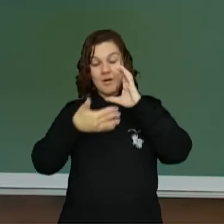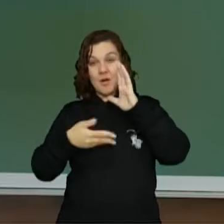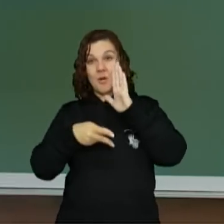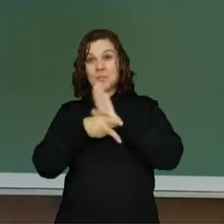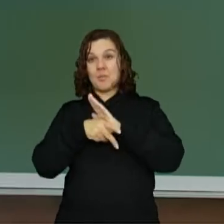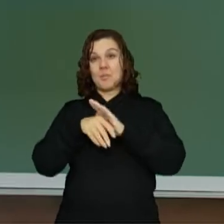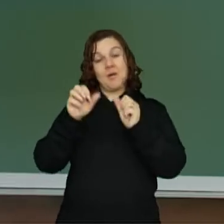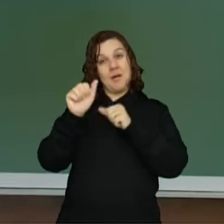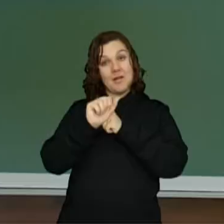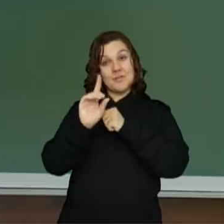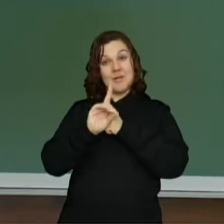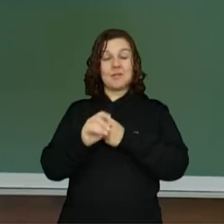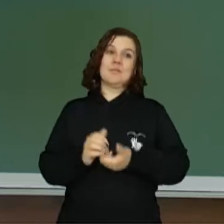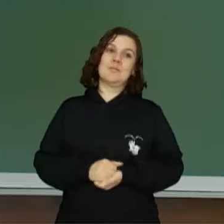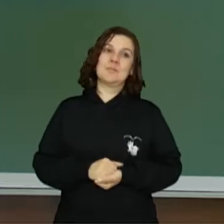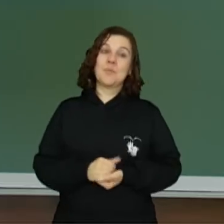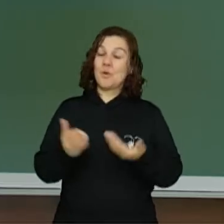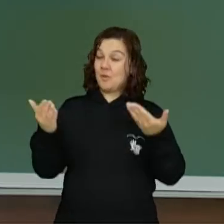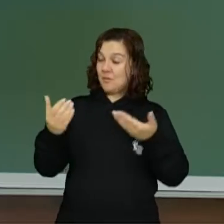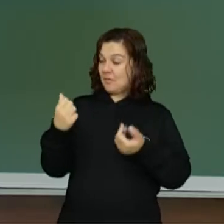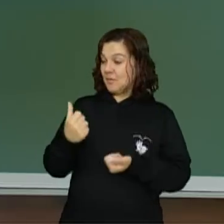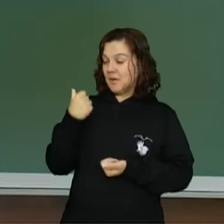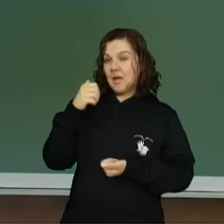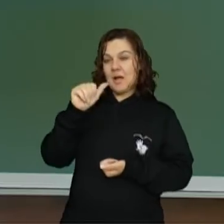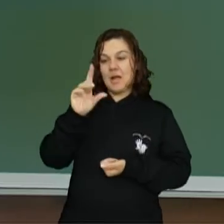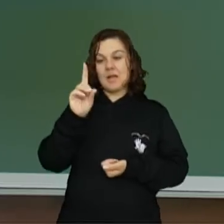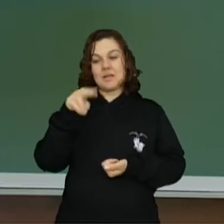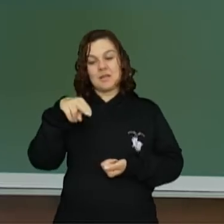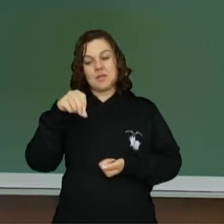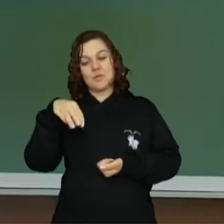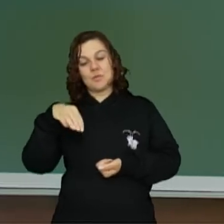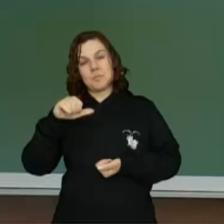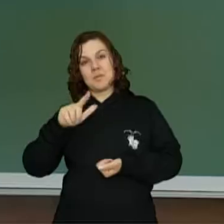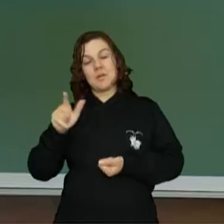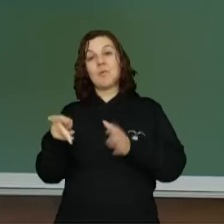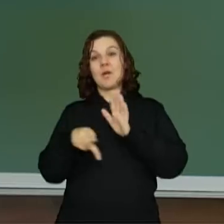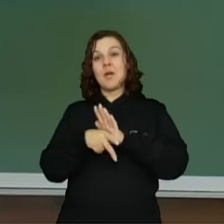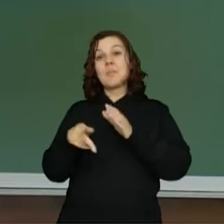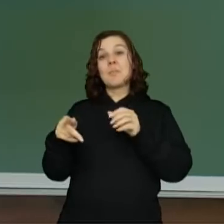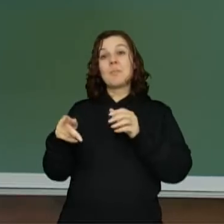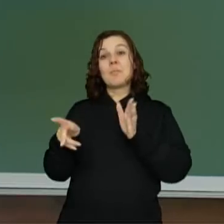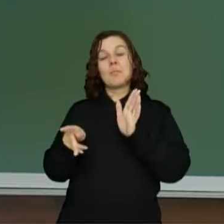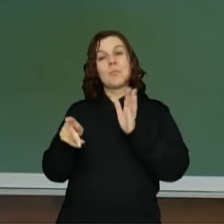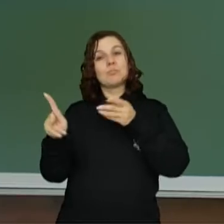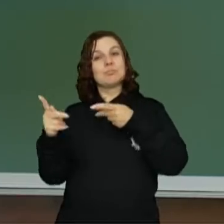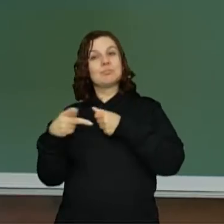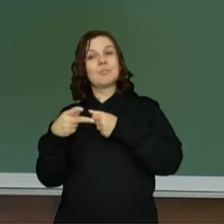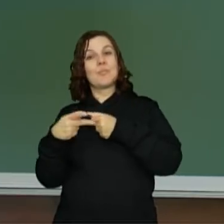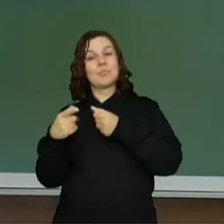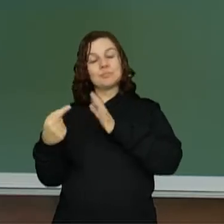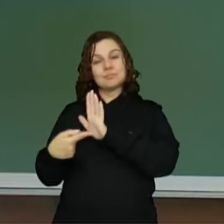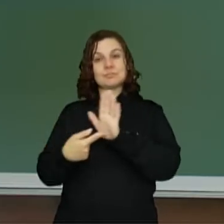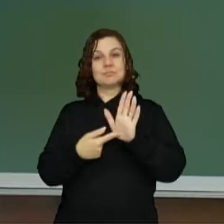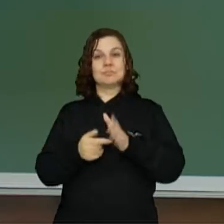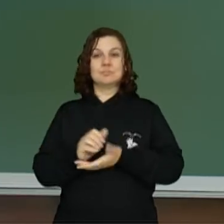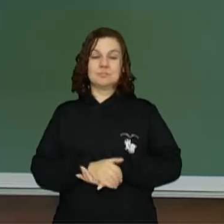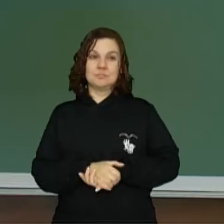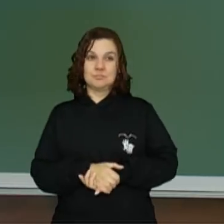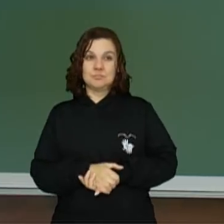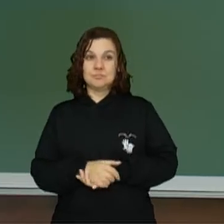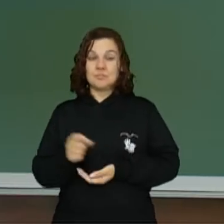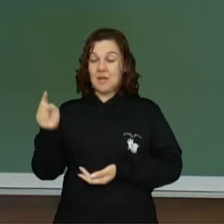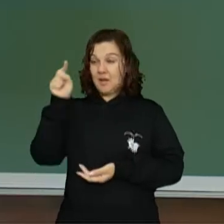dos advérbios. E o adjunto adnominal é o meu pronome demonstrativo.